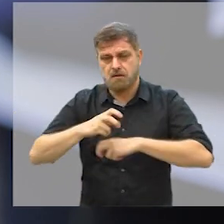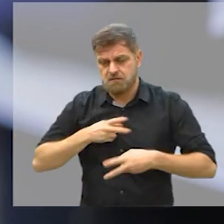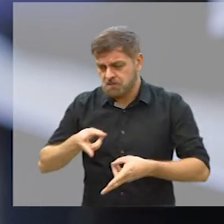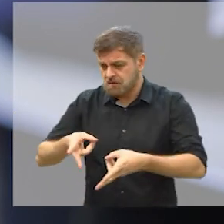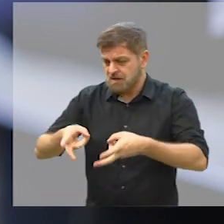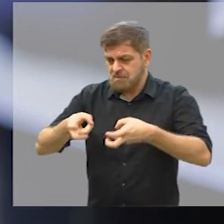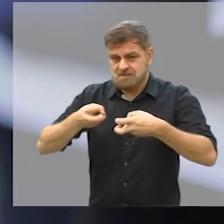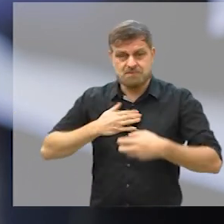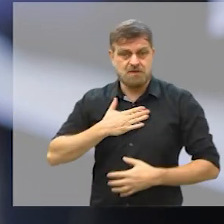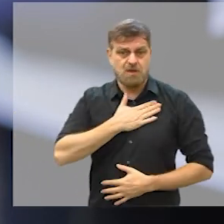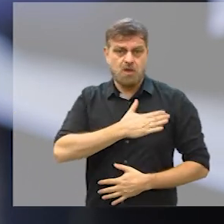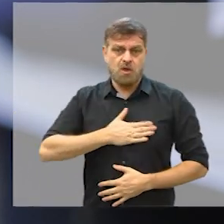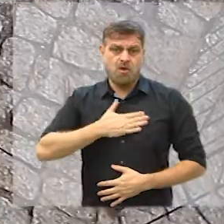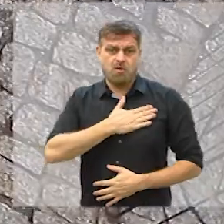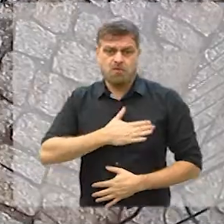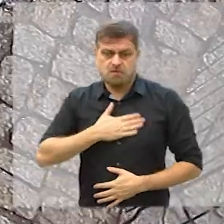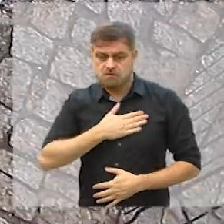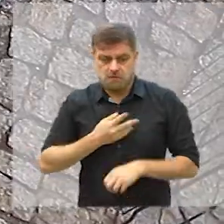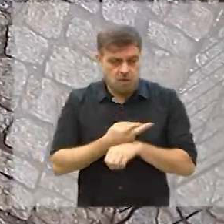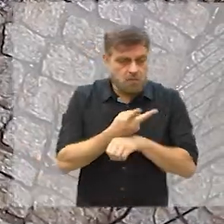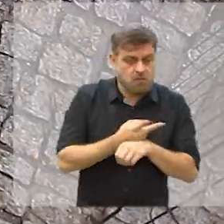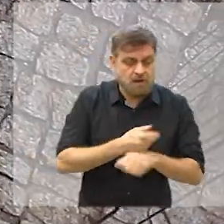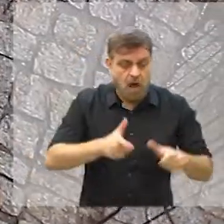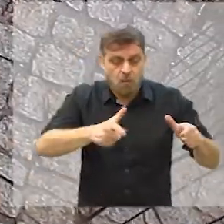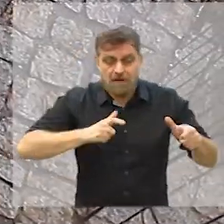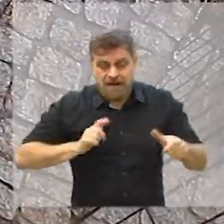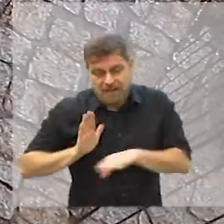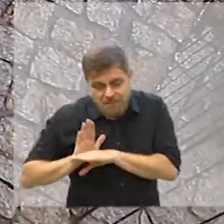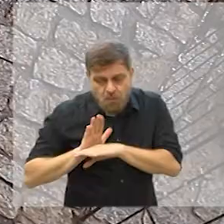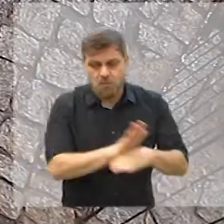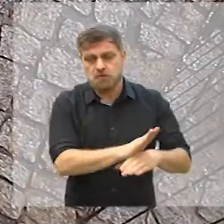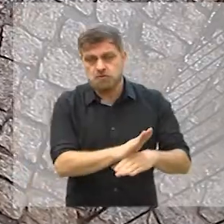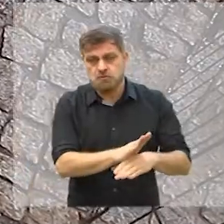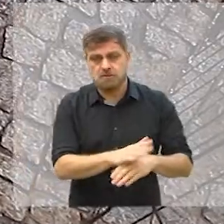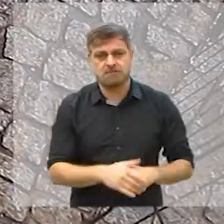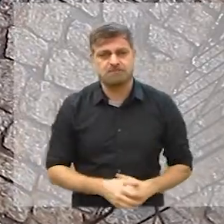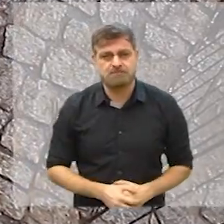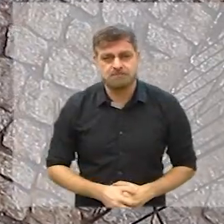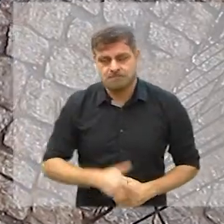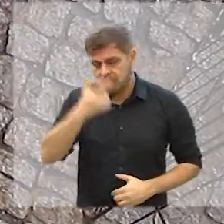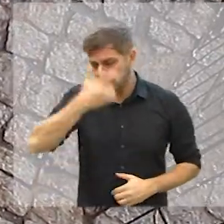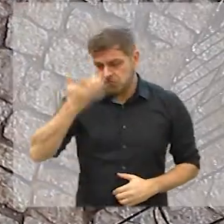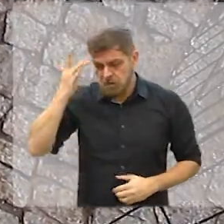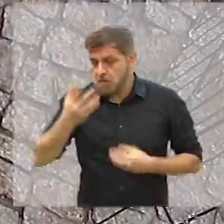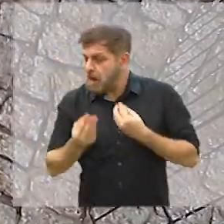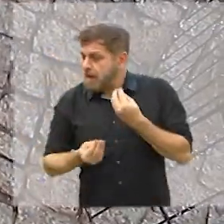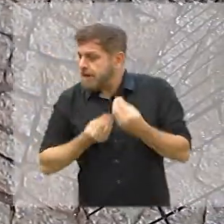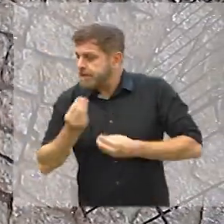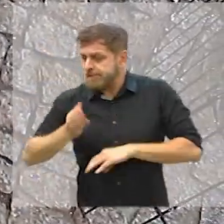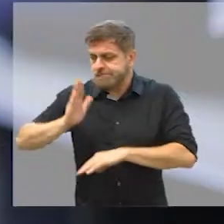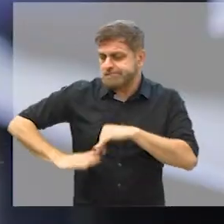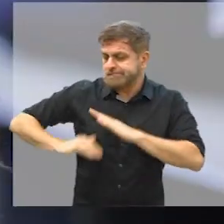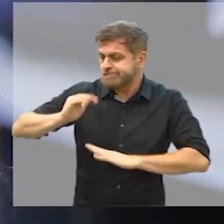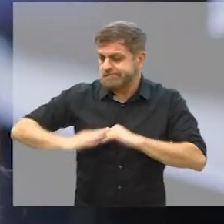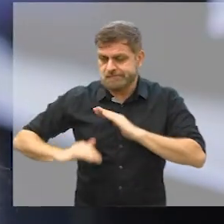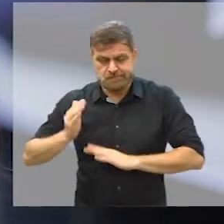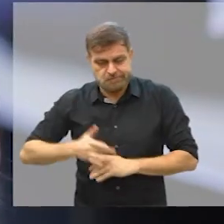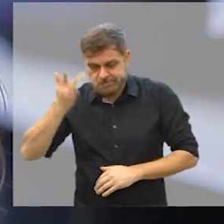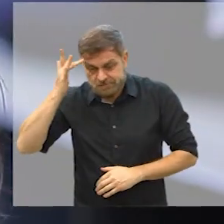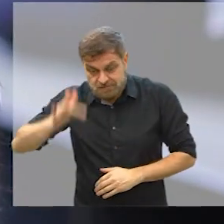eu sempre gostei muito e eu resolvi procurar um lugar que eu pudesse ajudar de alguma forma. E eu não sabia nem como fazer, como que